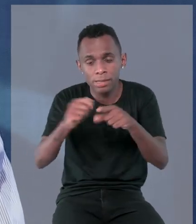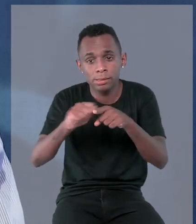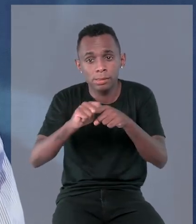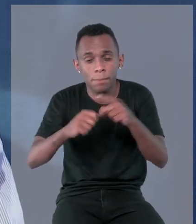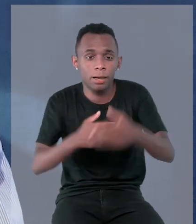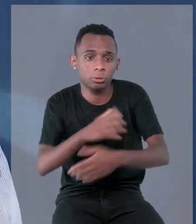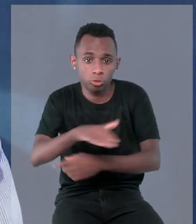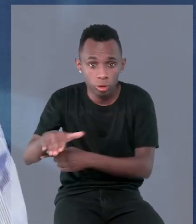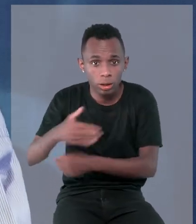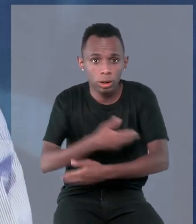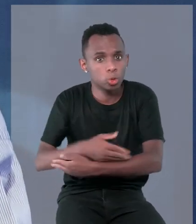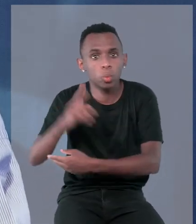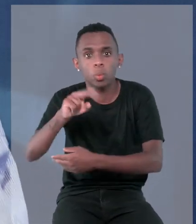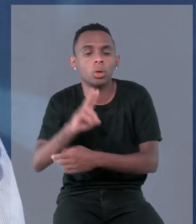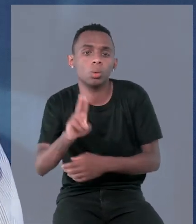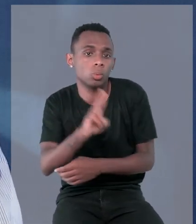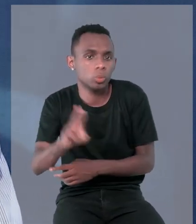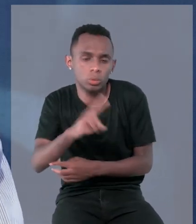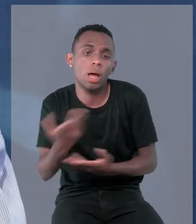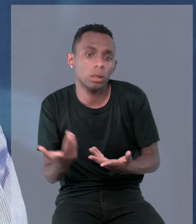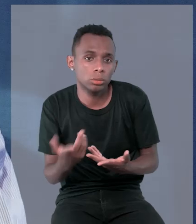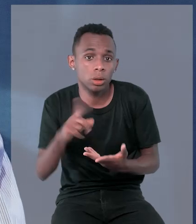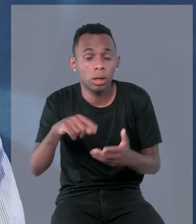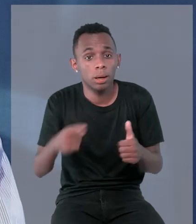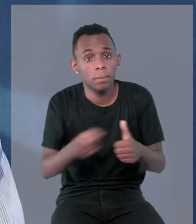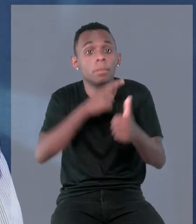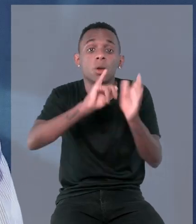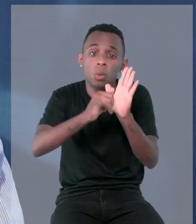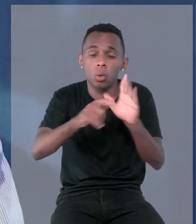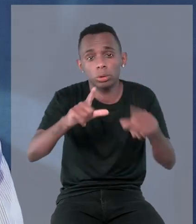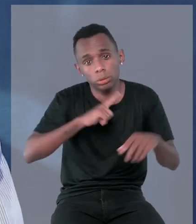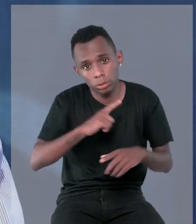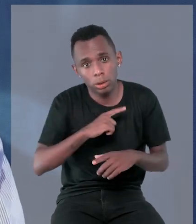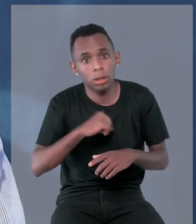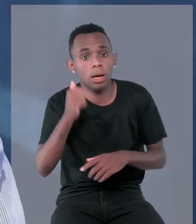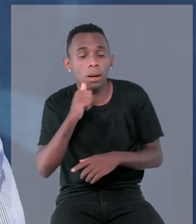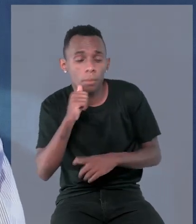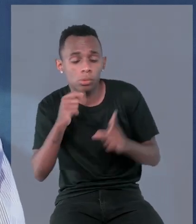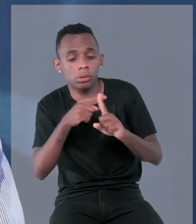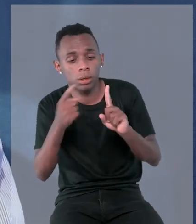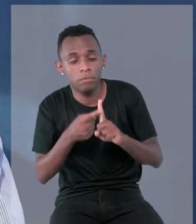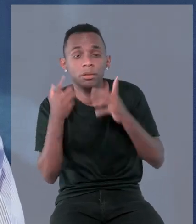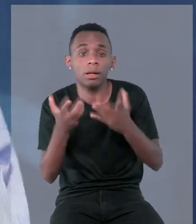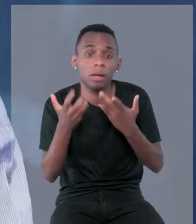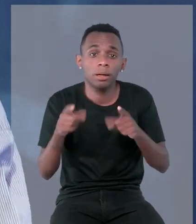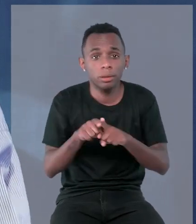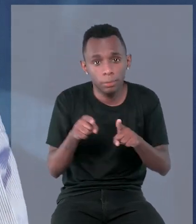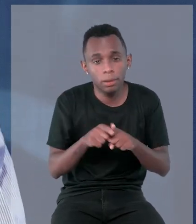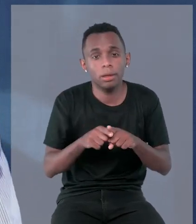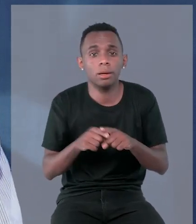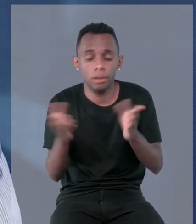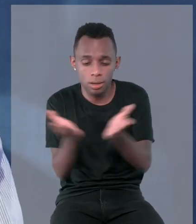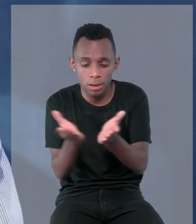de criança nunca usado. Né? Isso é citado no primeiro conto da moça que quer engravidar, né? A